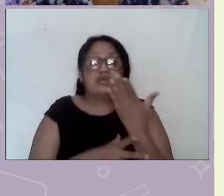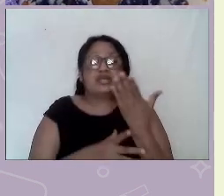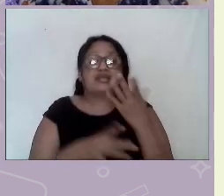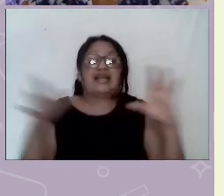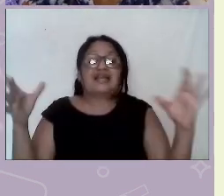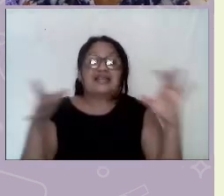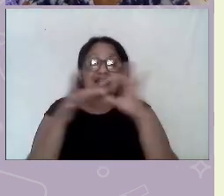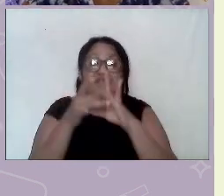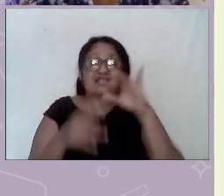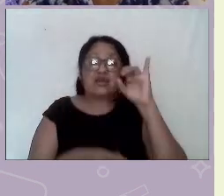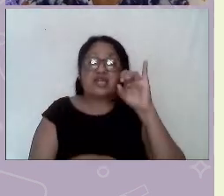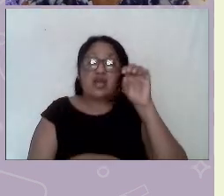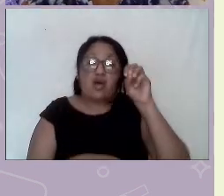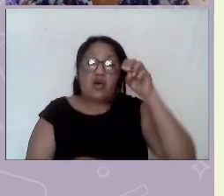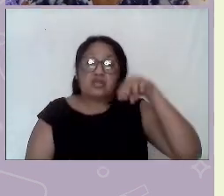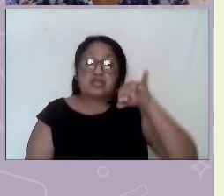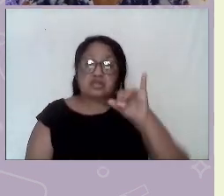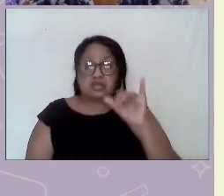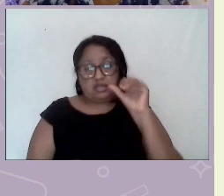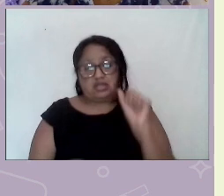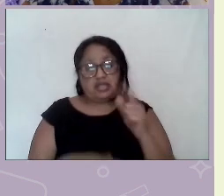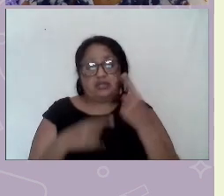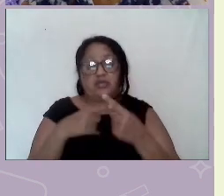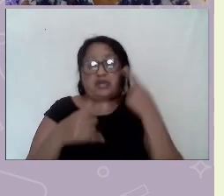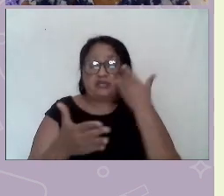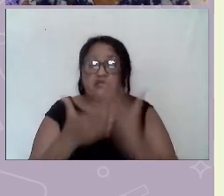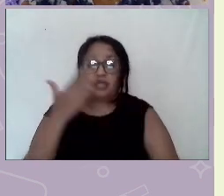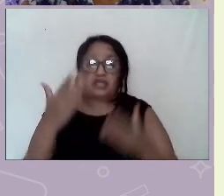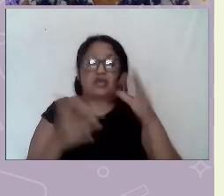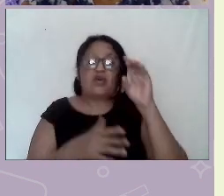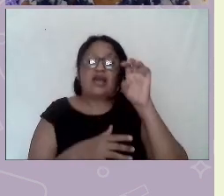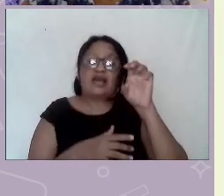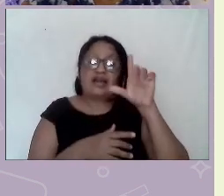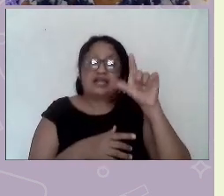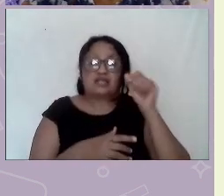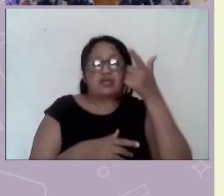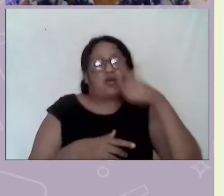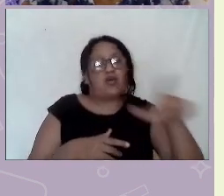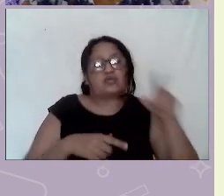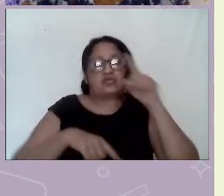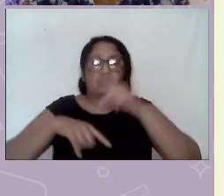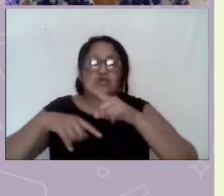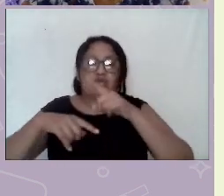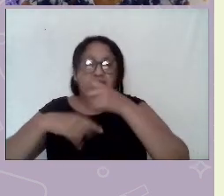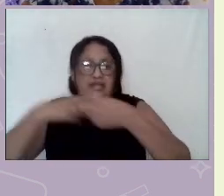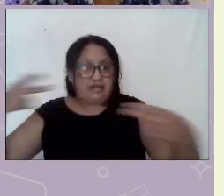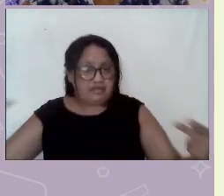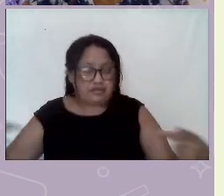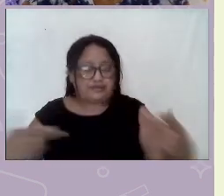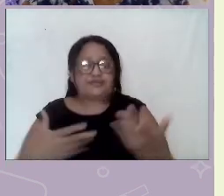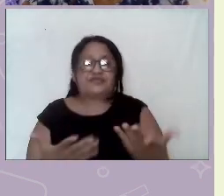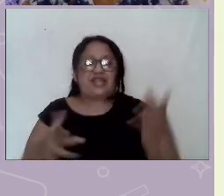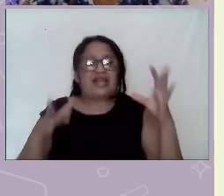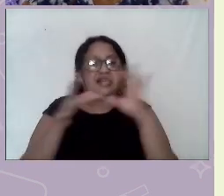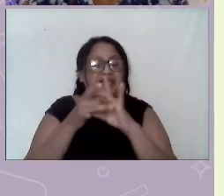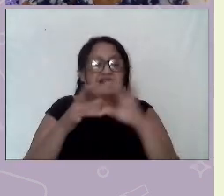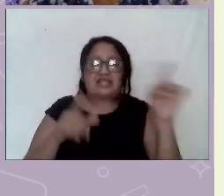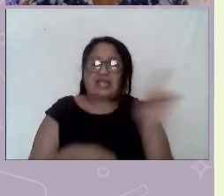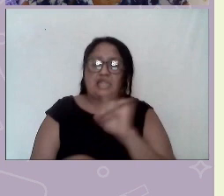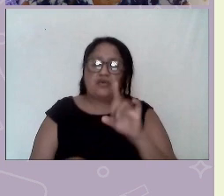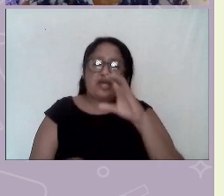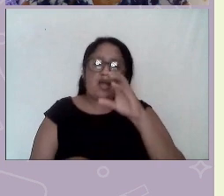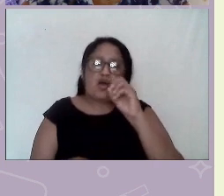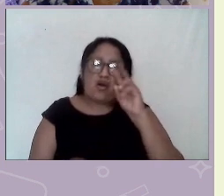ele perdeu elétrons para algum outro elemento então a ligação aqui não é covalente e sim